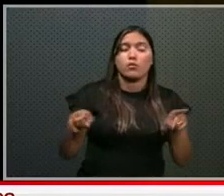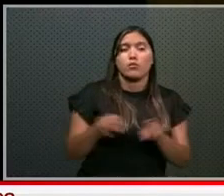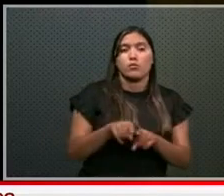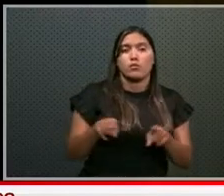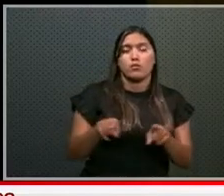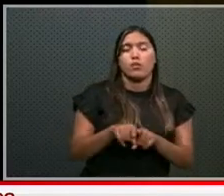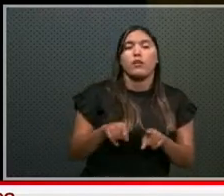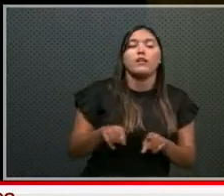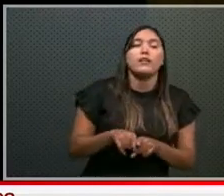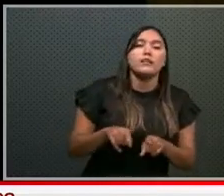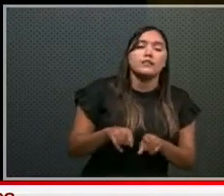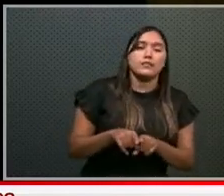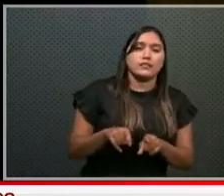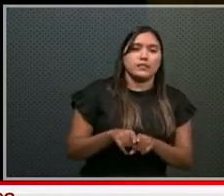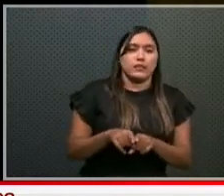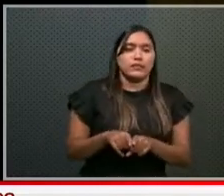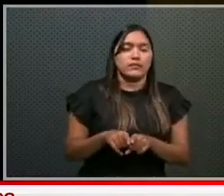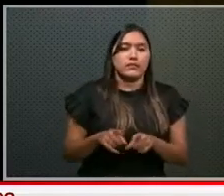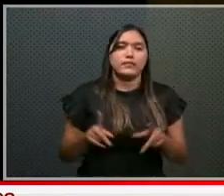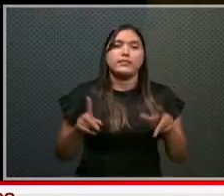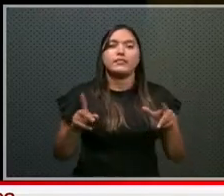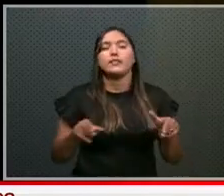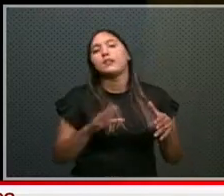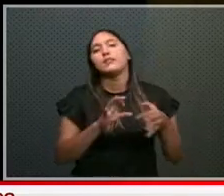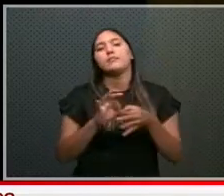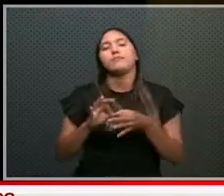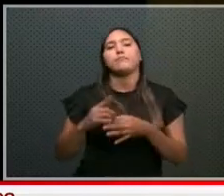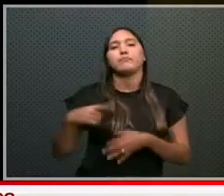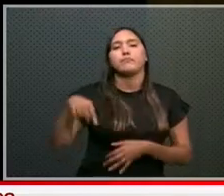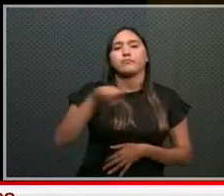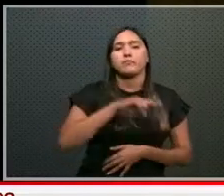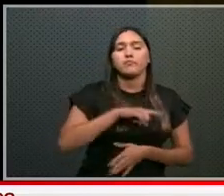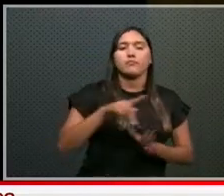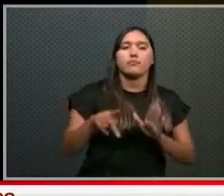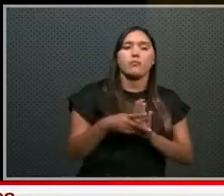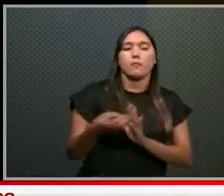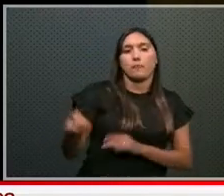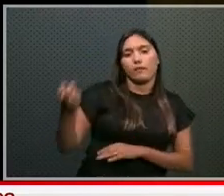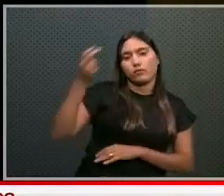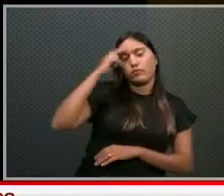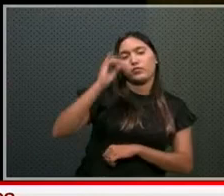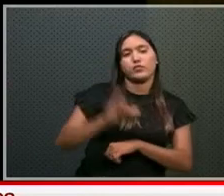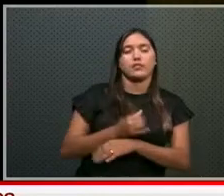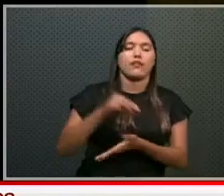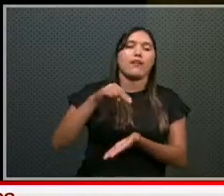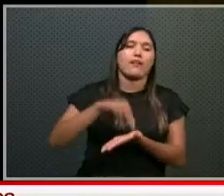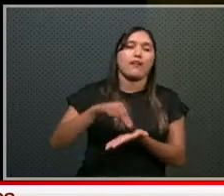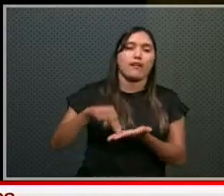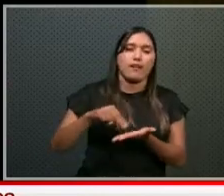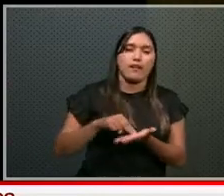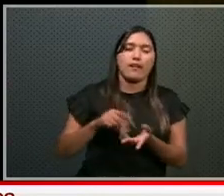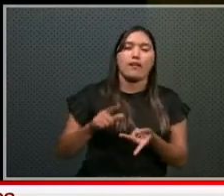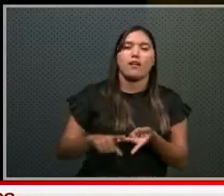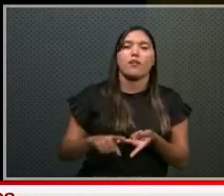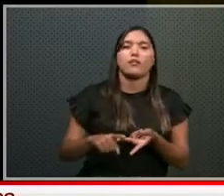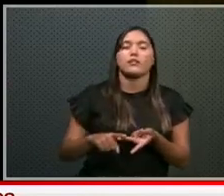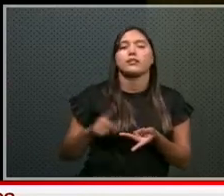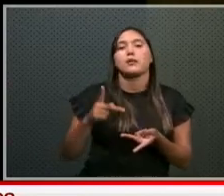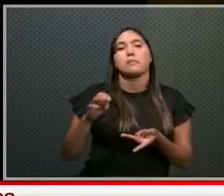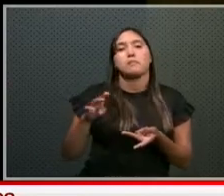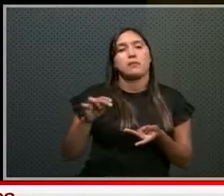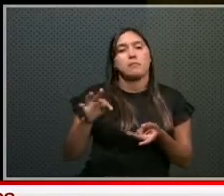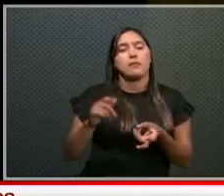e mesmo nível de raciocínio para as nossas culturas estratégicas Cacau pimenta do reino